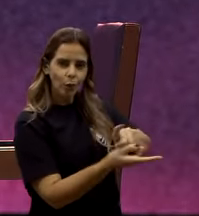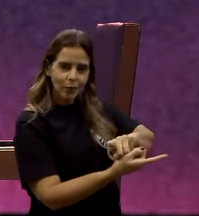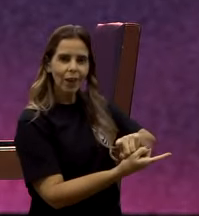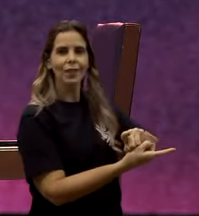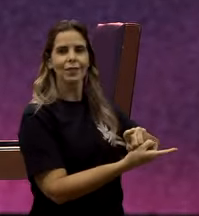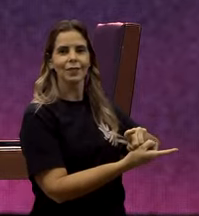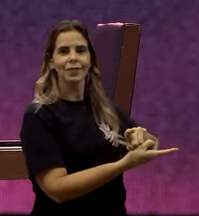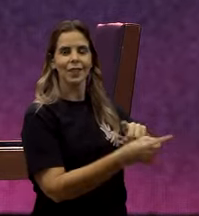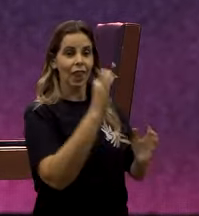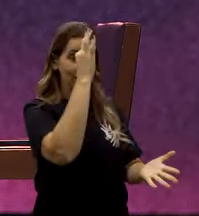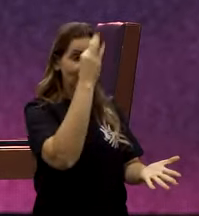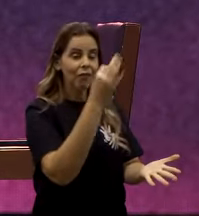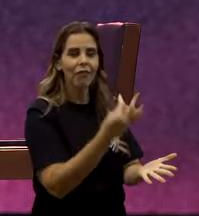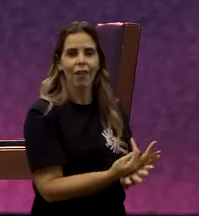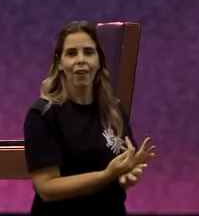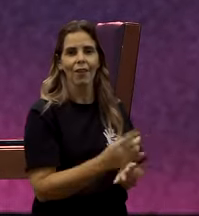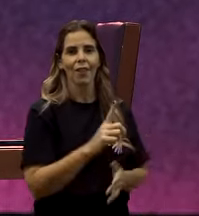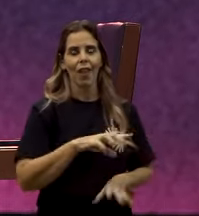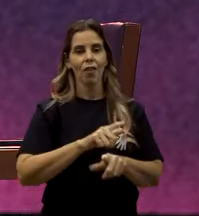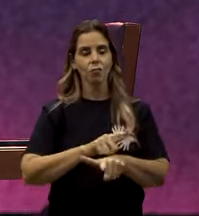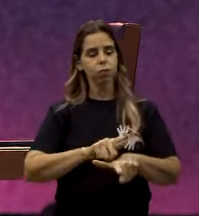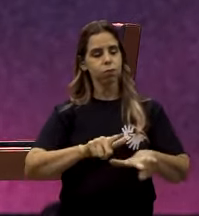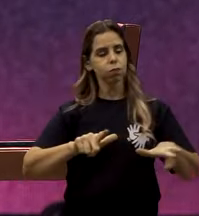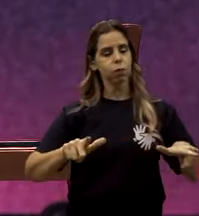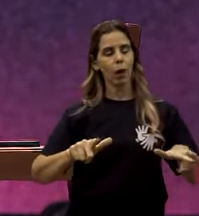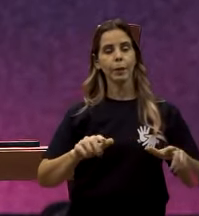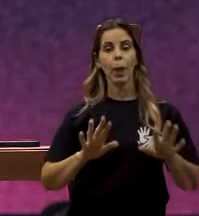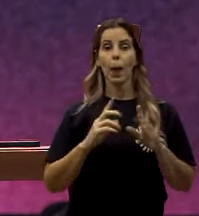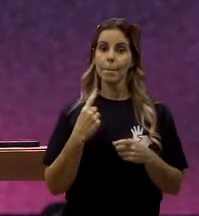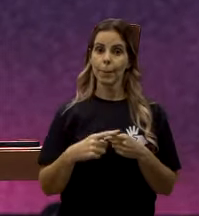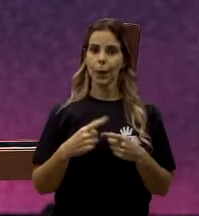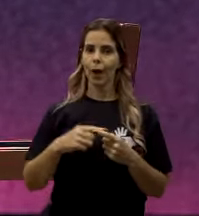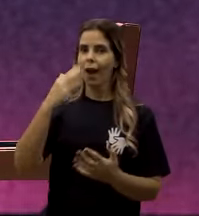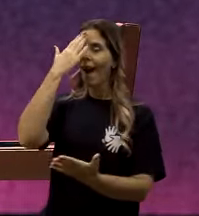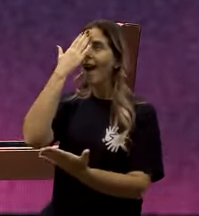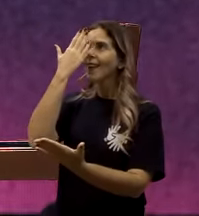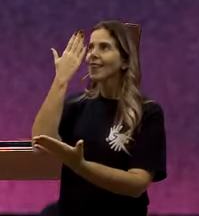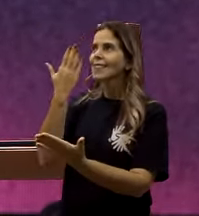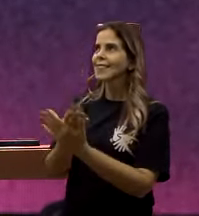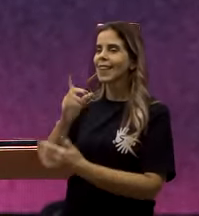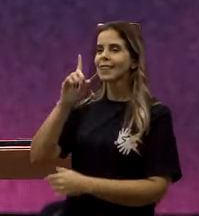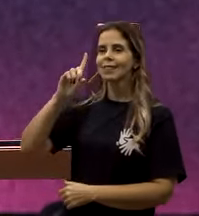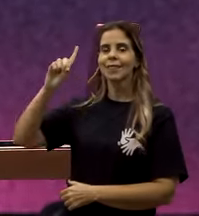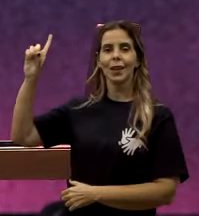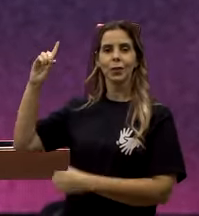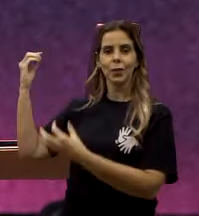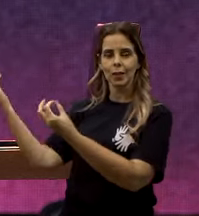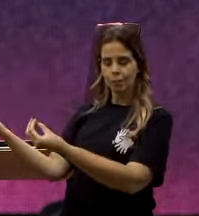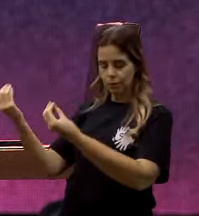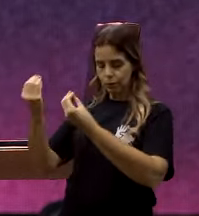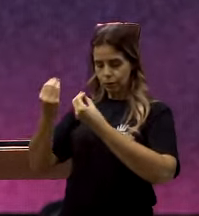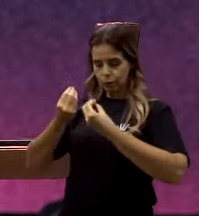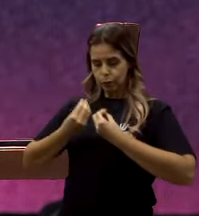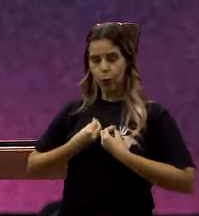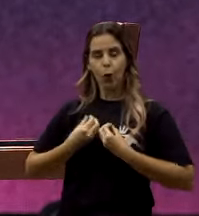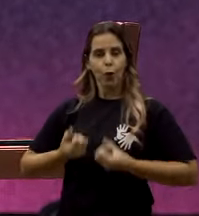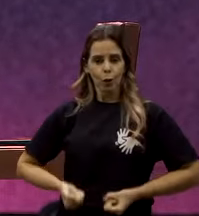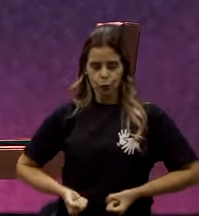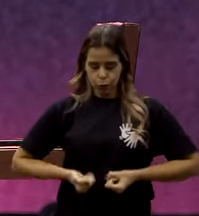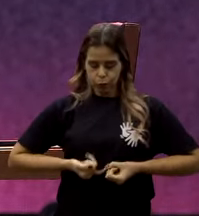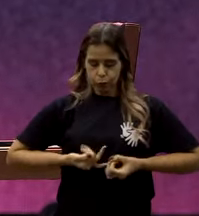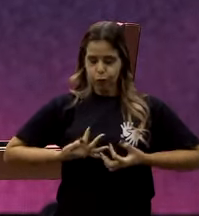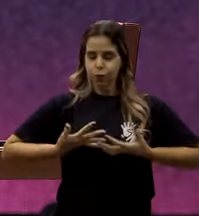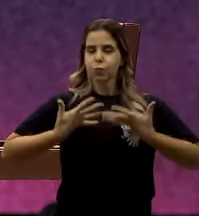fé é vazio porque Crer em Deus é preencher os vazios da nossa vida é da